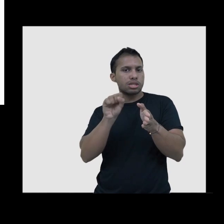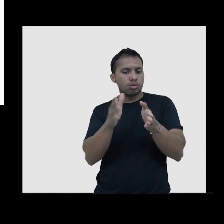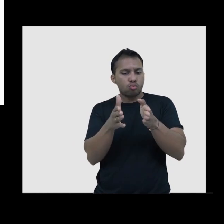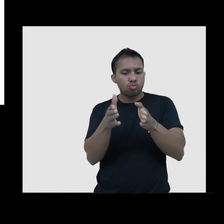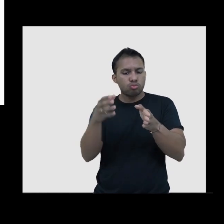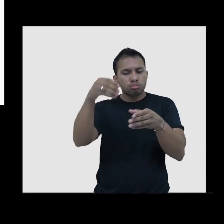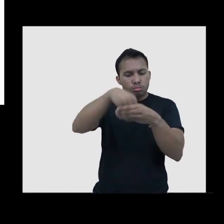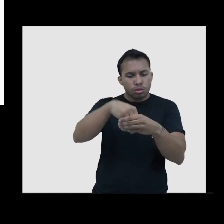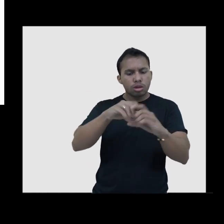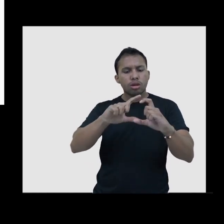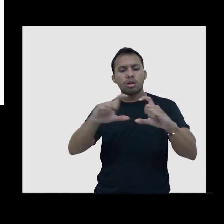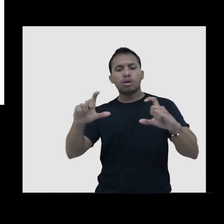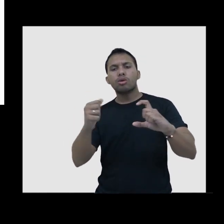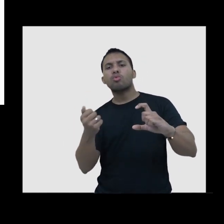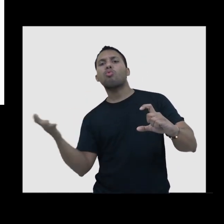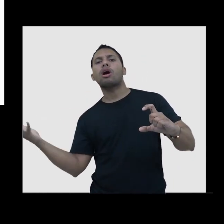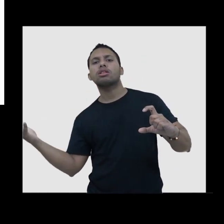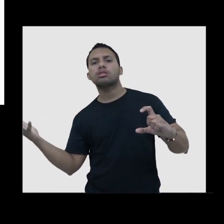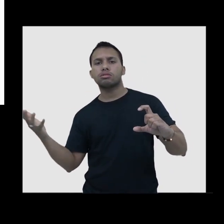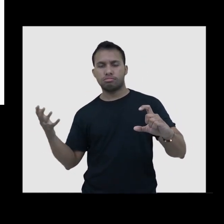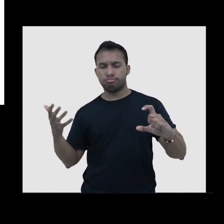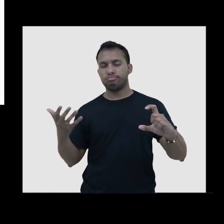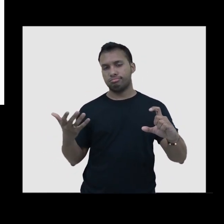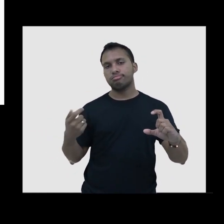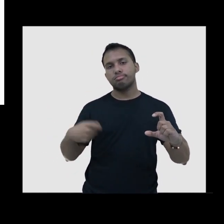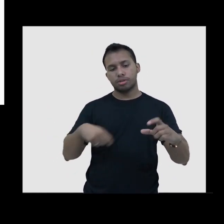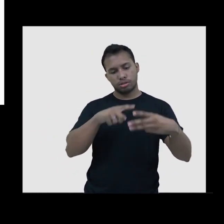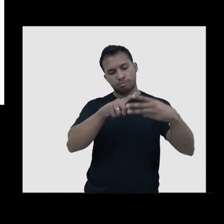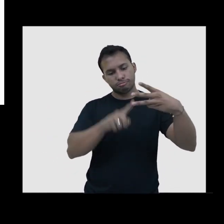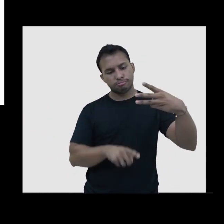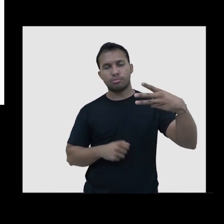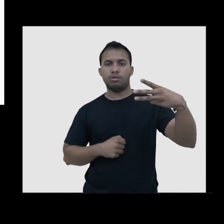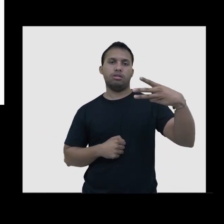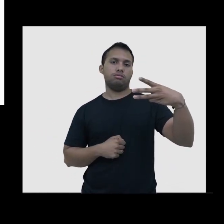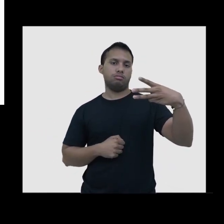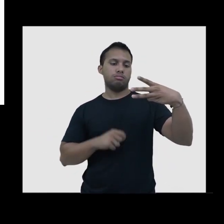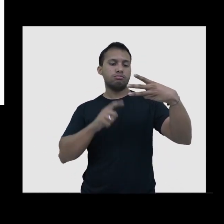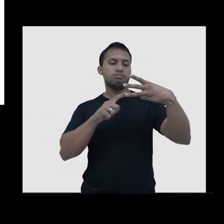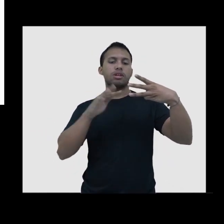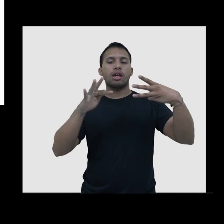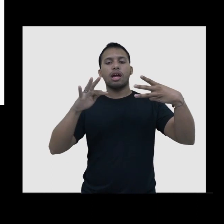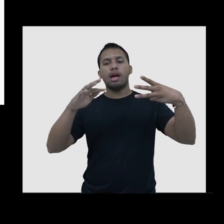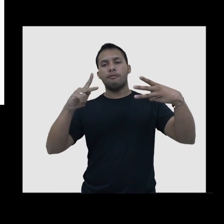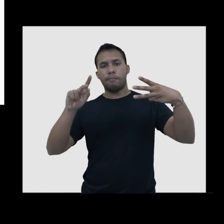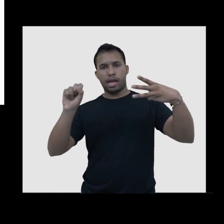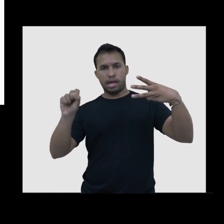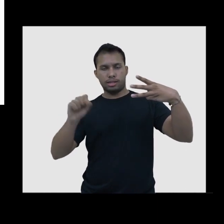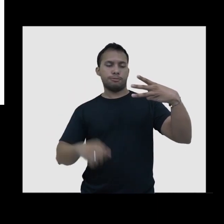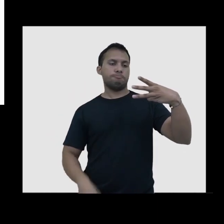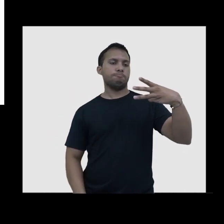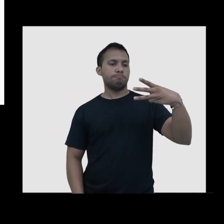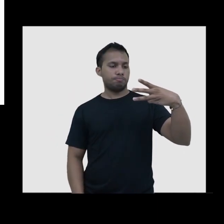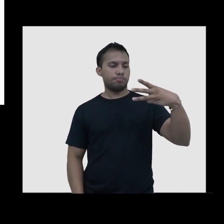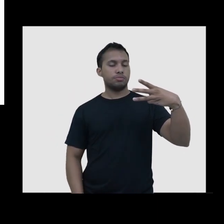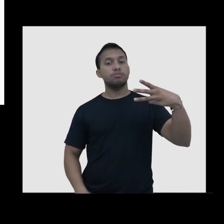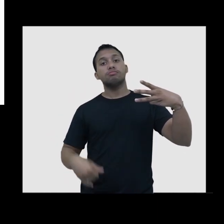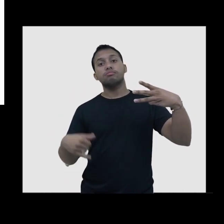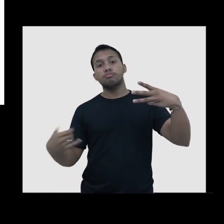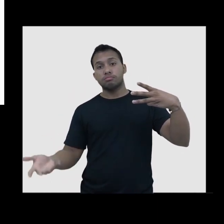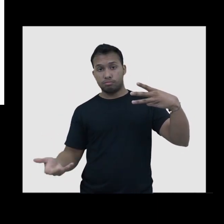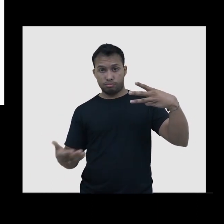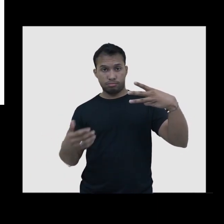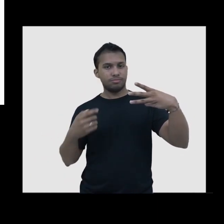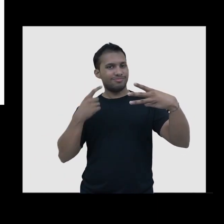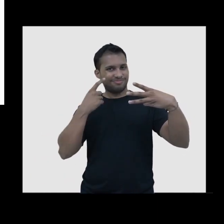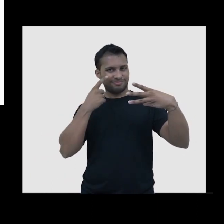por segundo. Praticamente 30, né? 29 quadros por segundo. Então a gente tem que olhar a altura, largura e essa taxa de